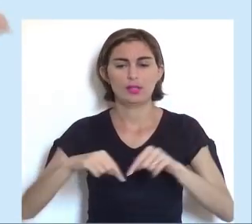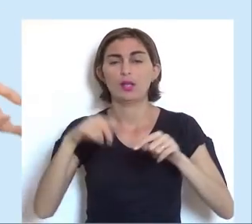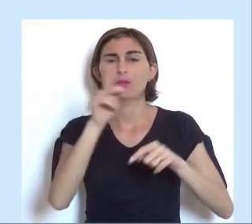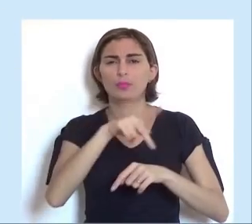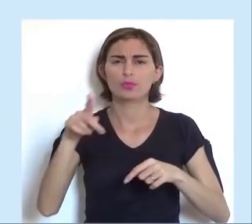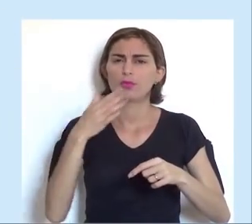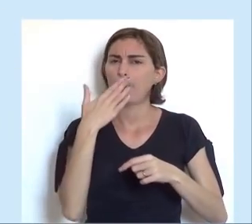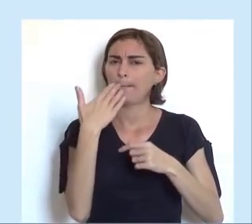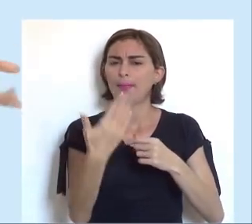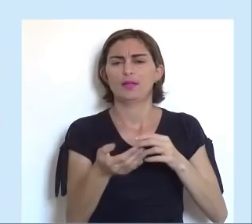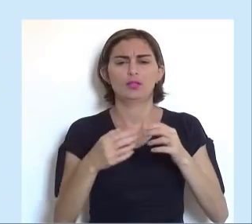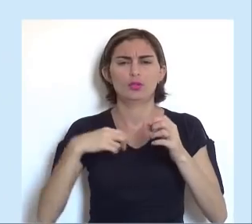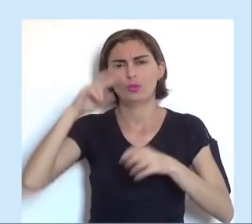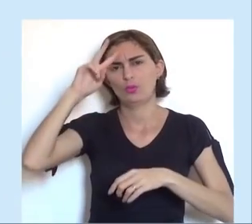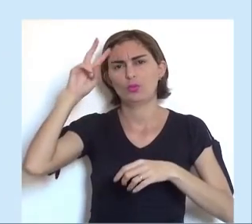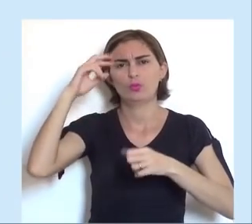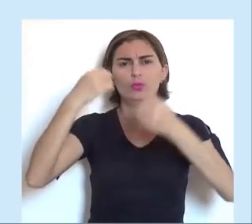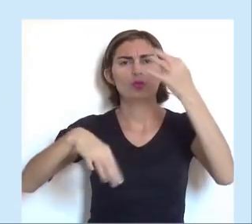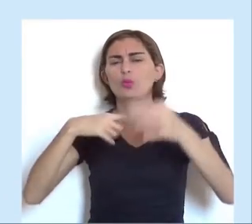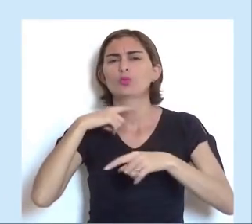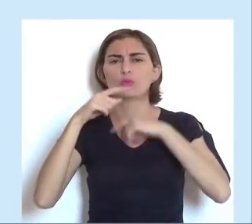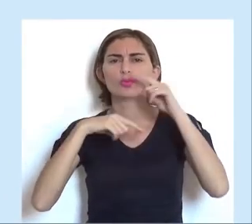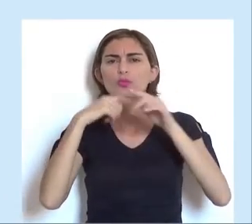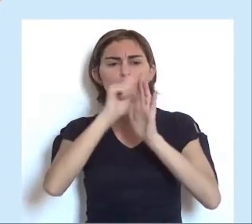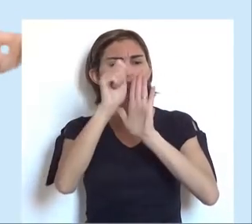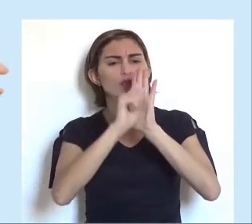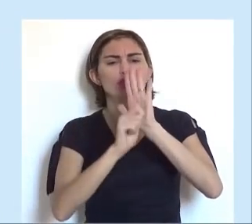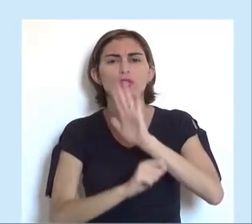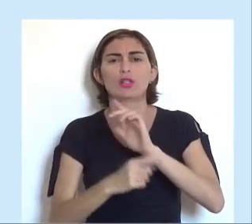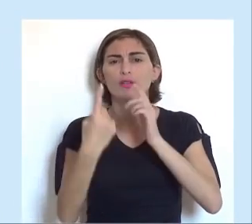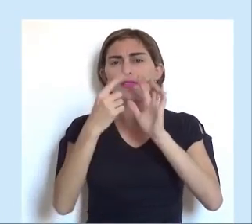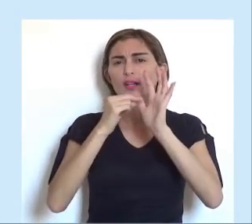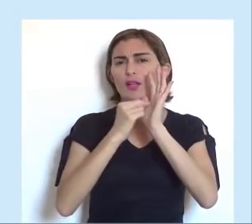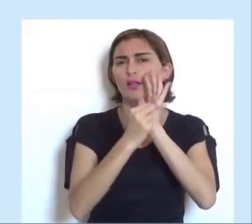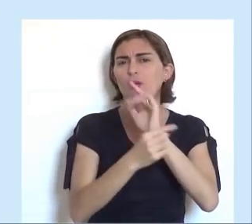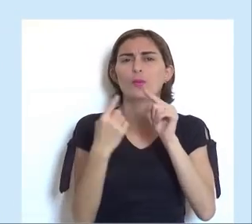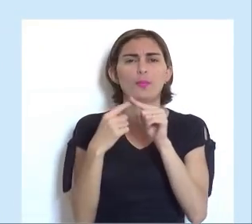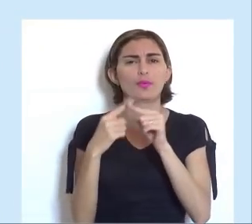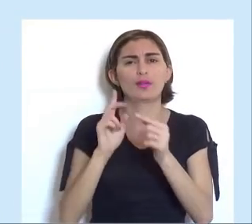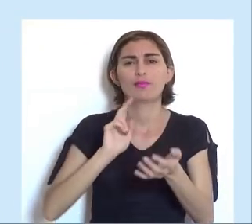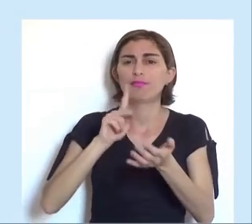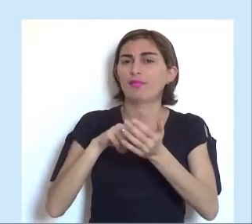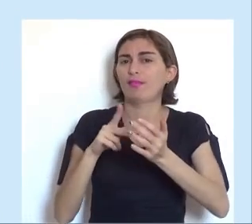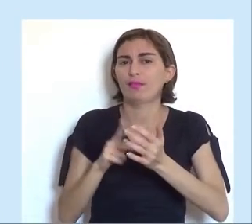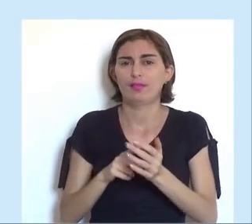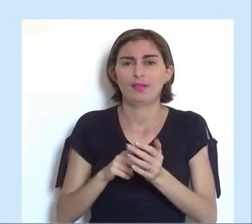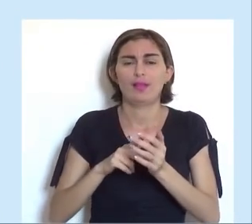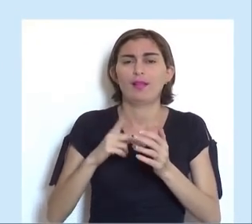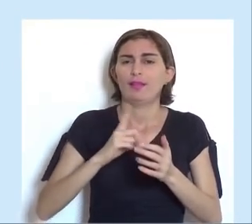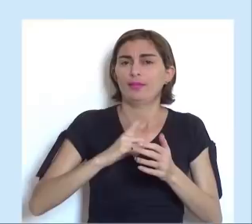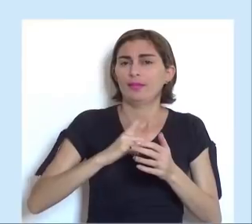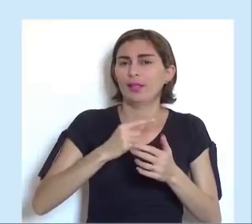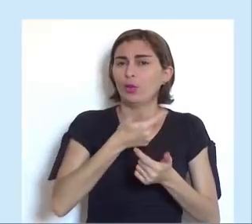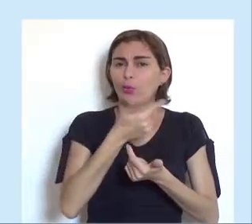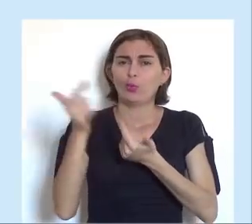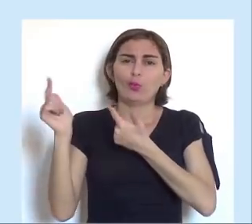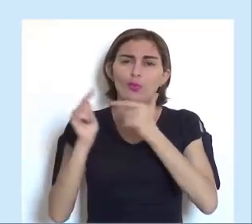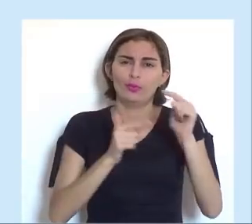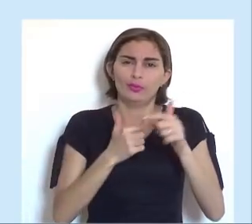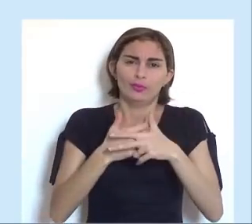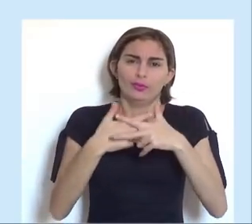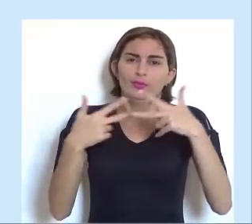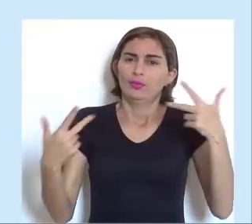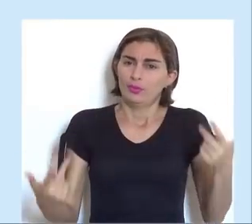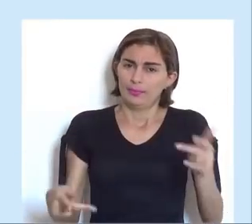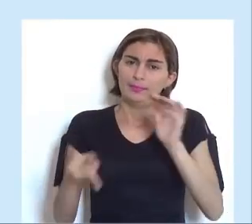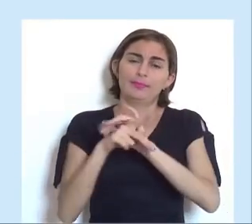o professor quando me pede para contar uma história eu não consigo escrever uma linha. É porque, na verdade, existem outros